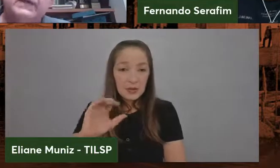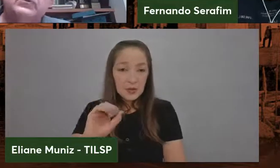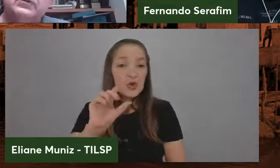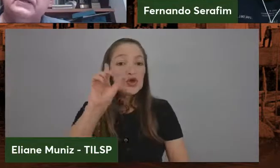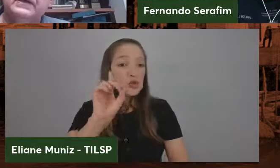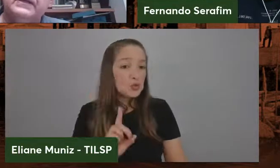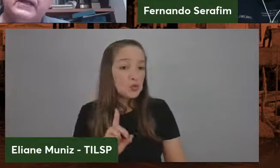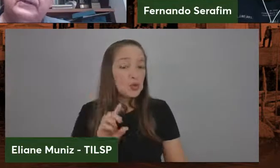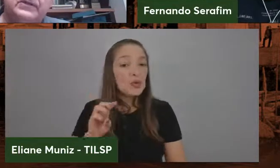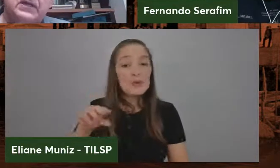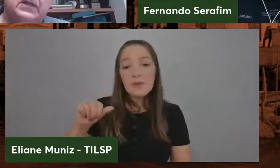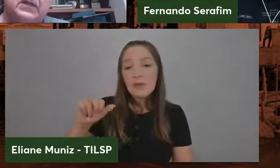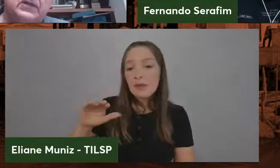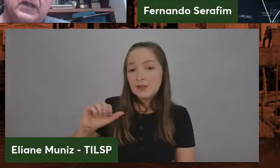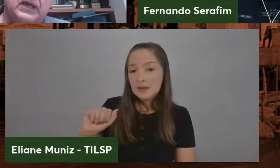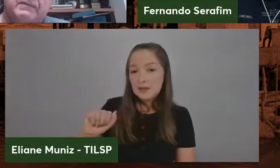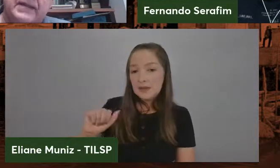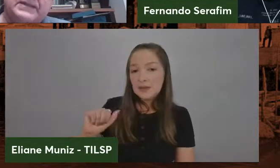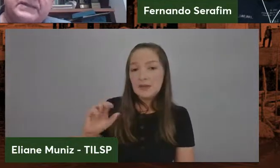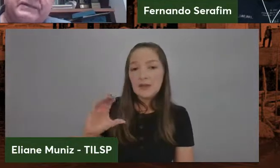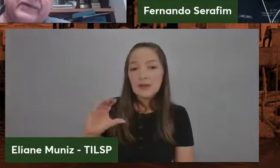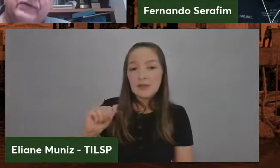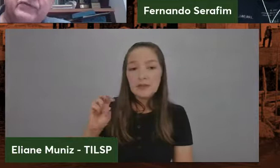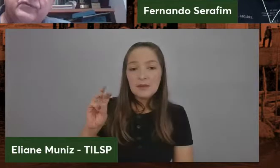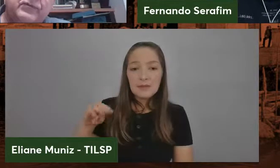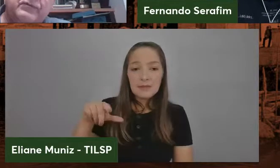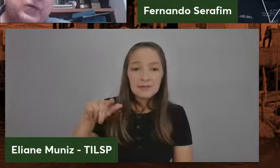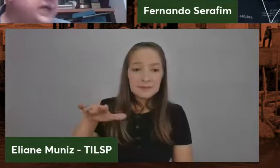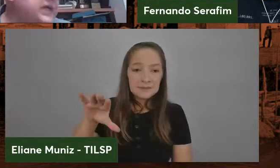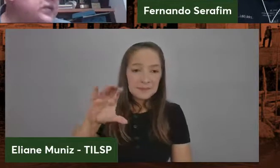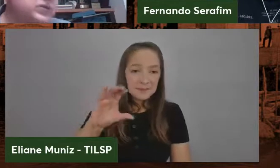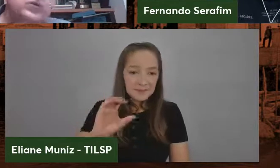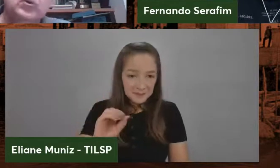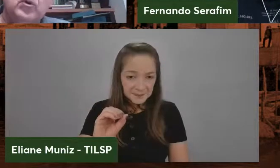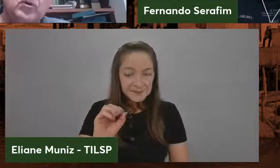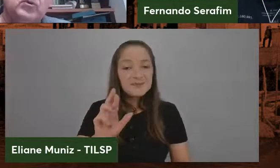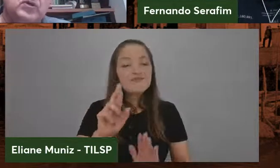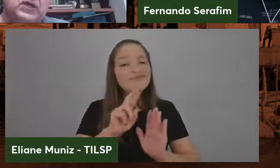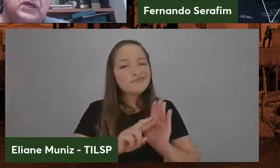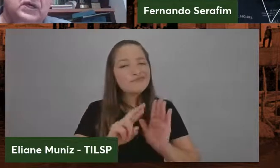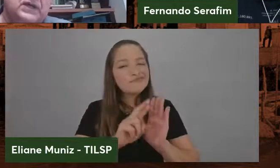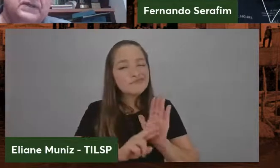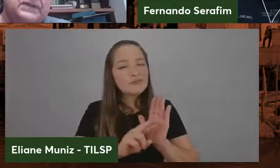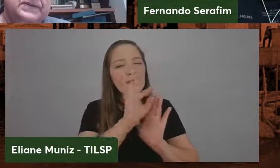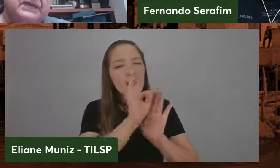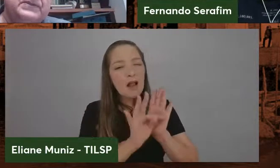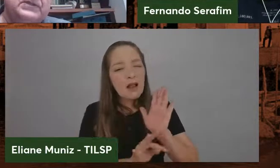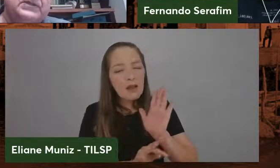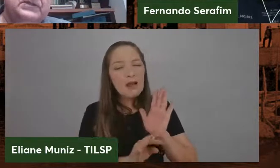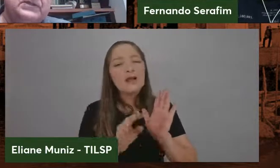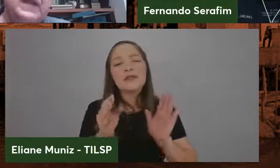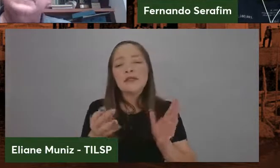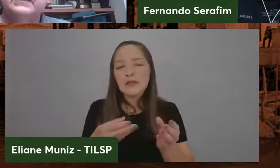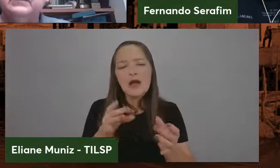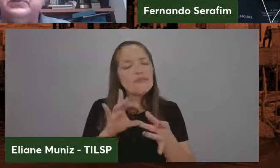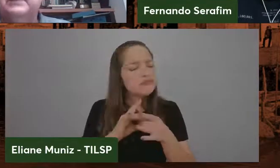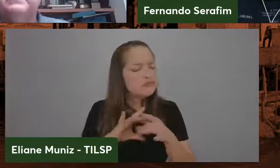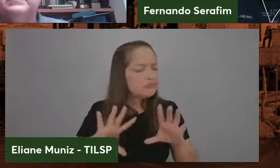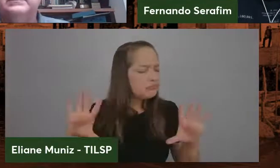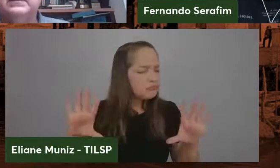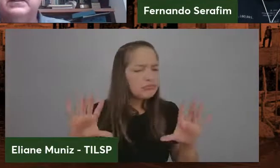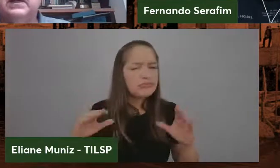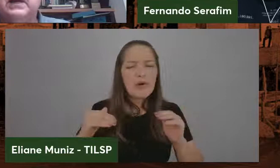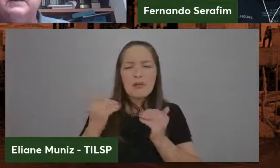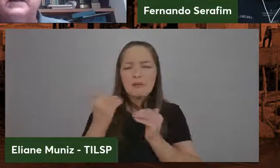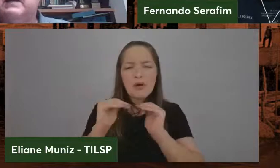também tiveram toda a liberdade, né? Mas foi um processo muito longo, sabe, de 10 anos